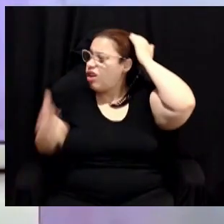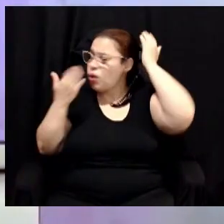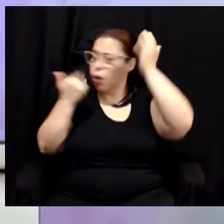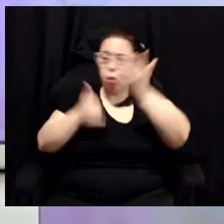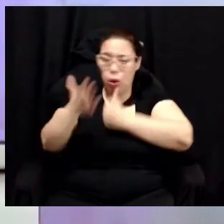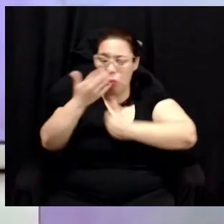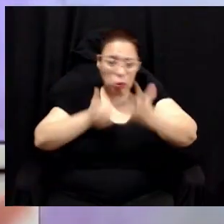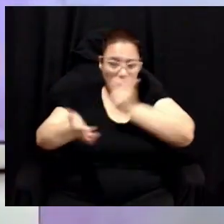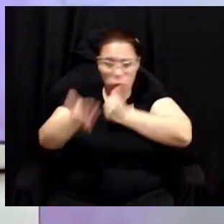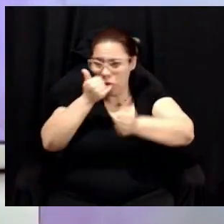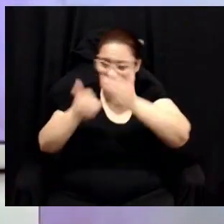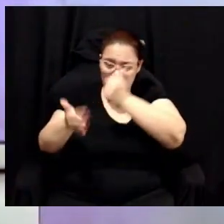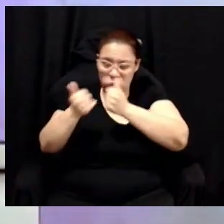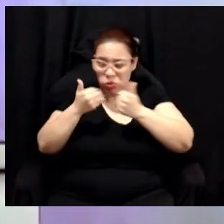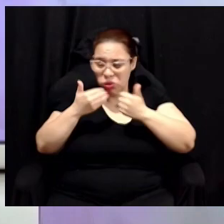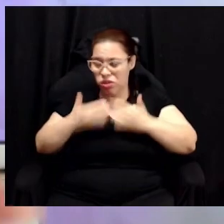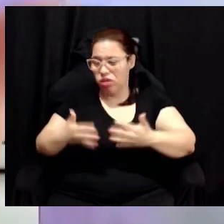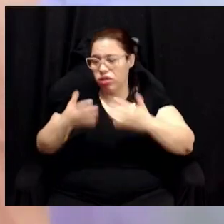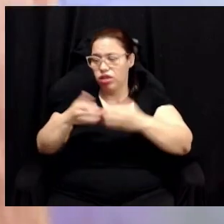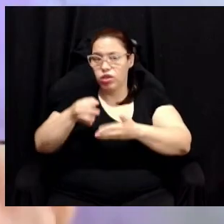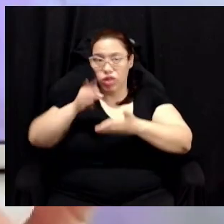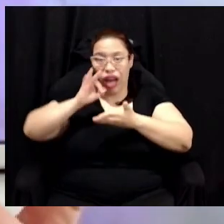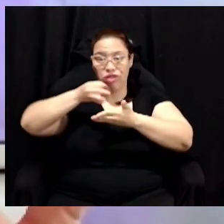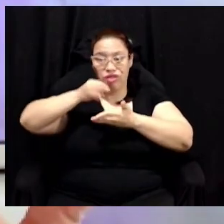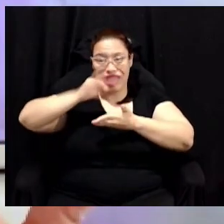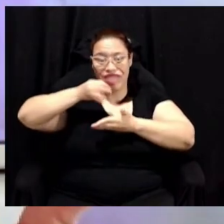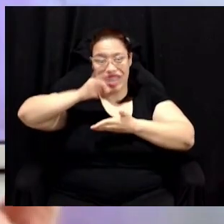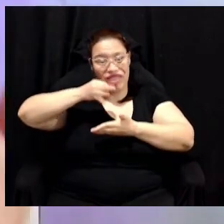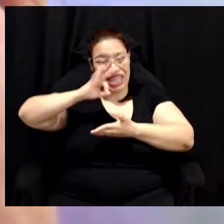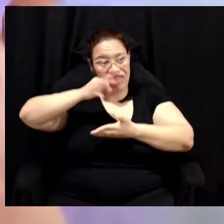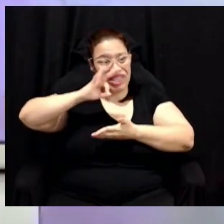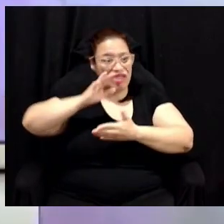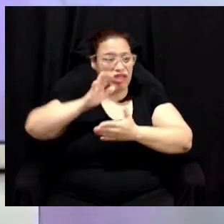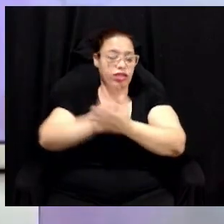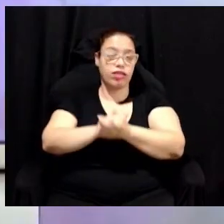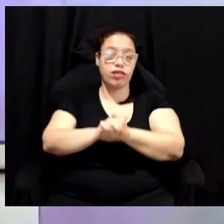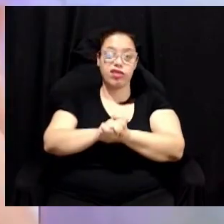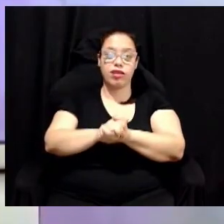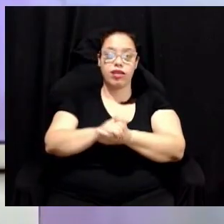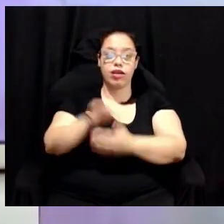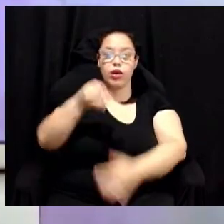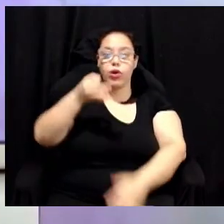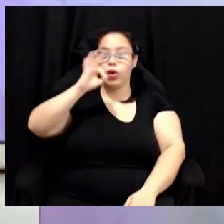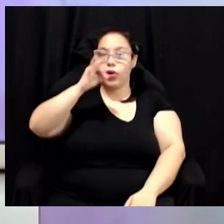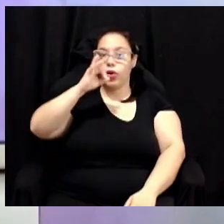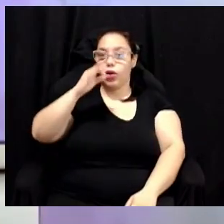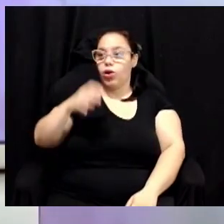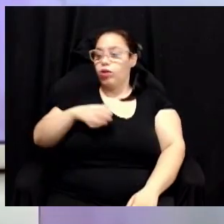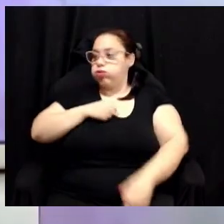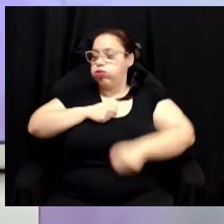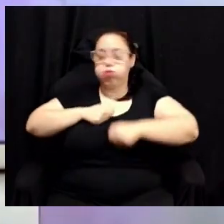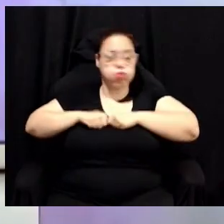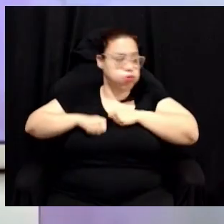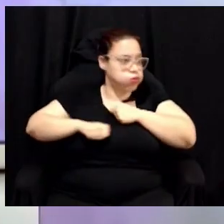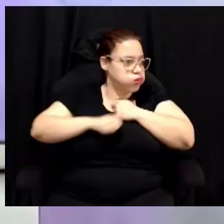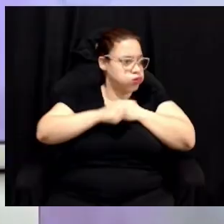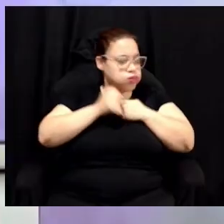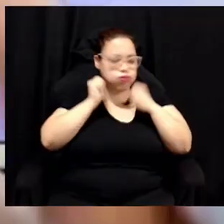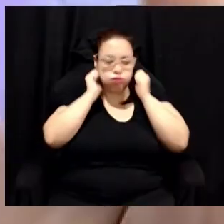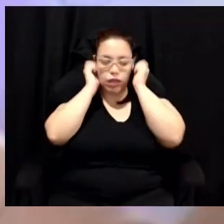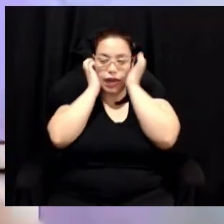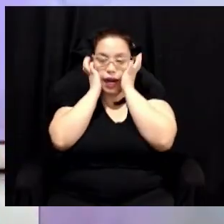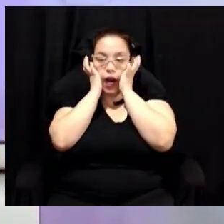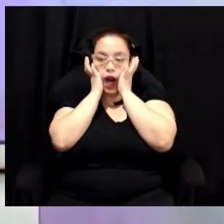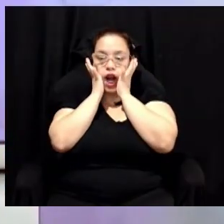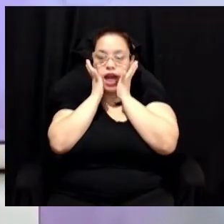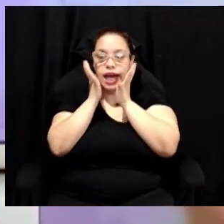está se sentindo cansada, desconta no café porque está cansada. Aquele café vai deixar ela mais ansiosa, mais irritada,